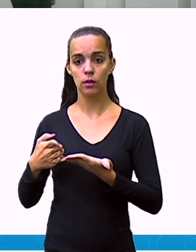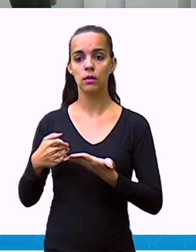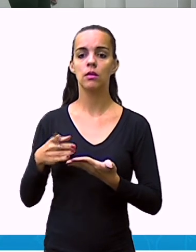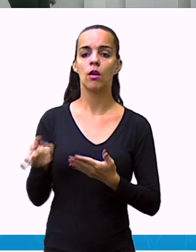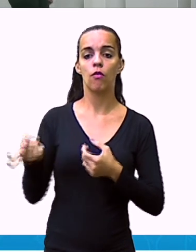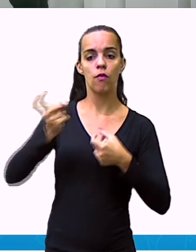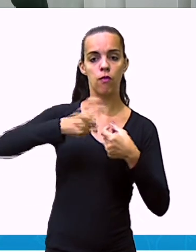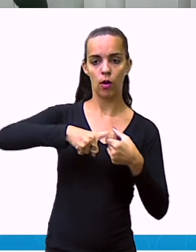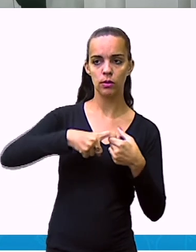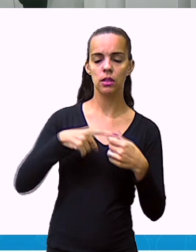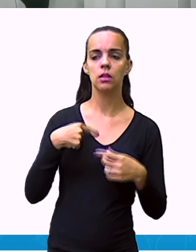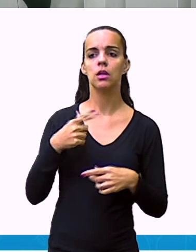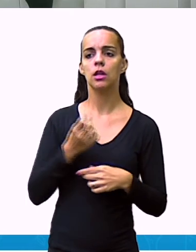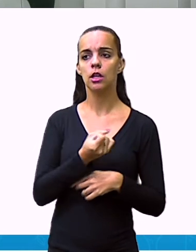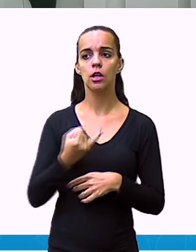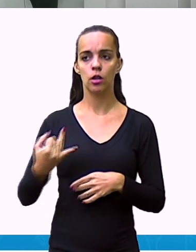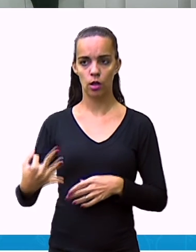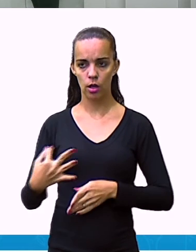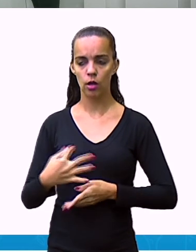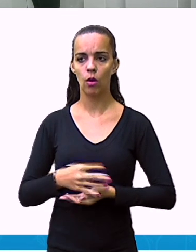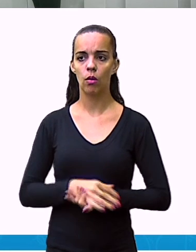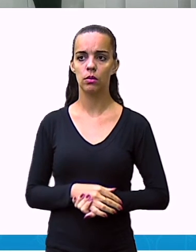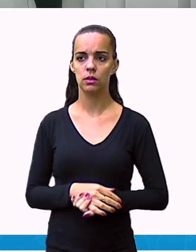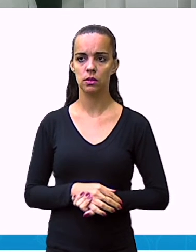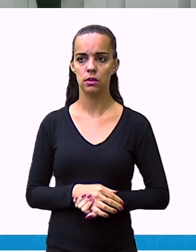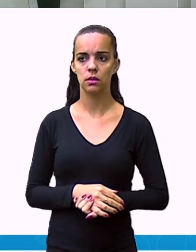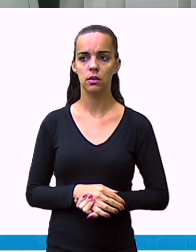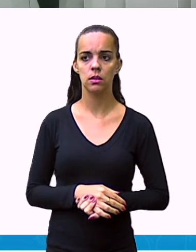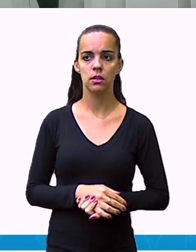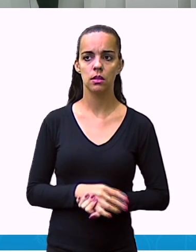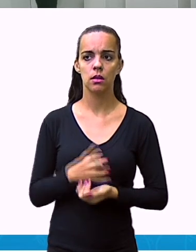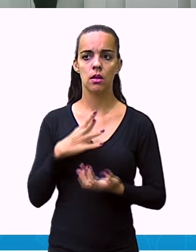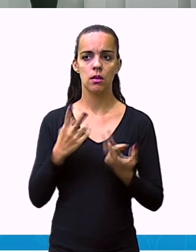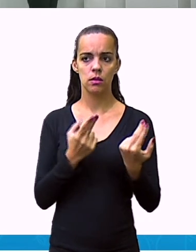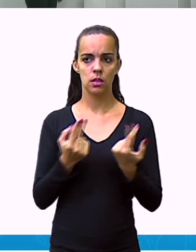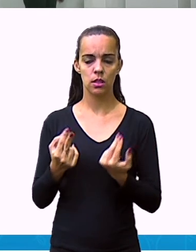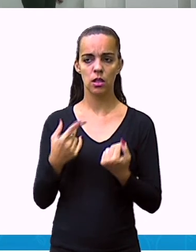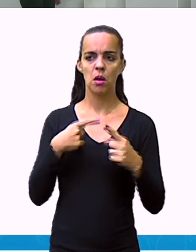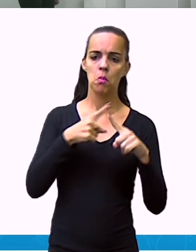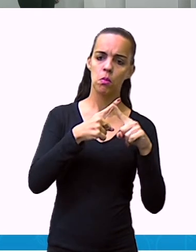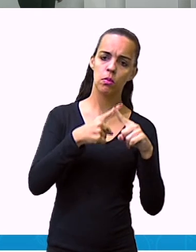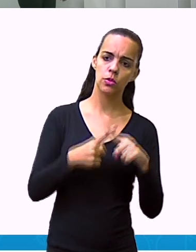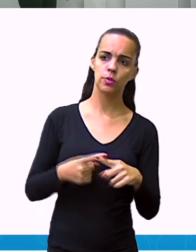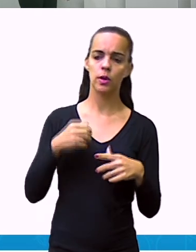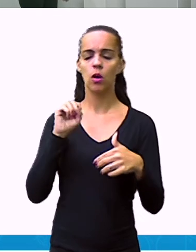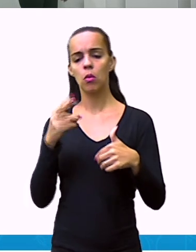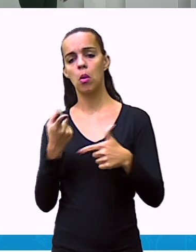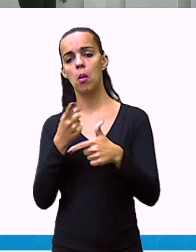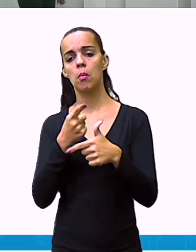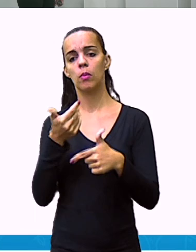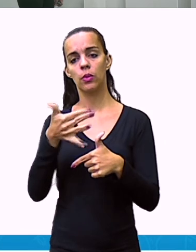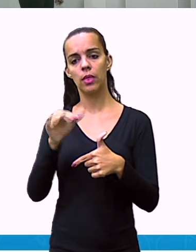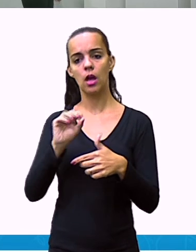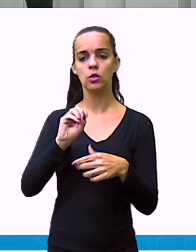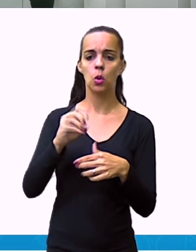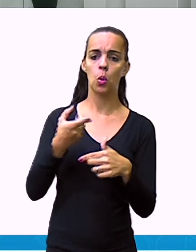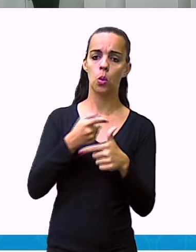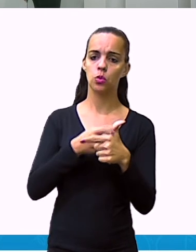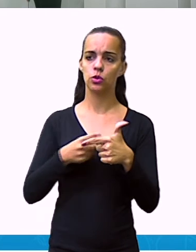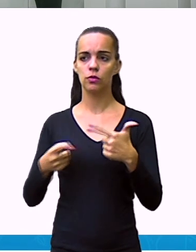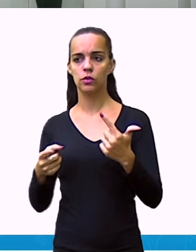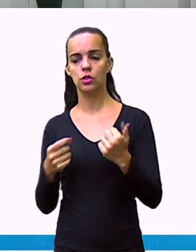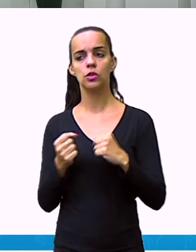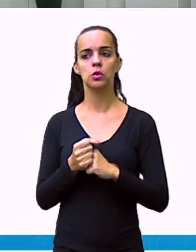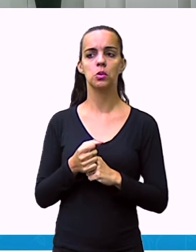vou vir com a, para a esquerda né e da mesma forma Tudo multiplique dividindo por 10 por 100 por